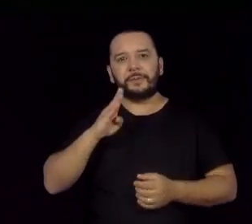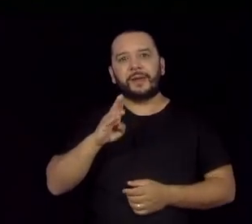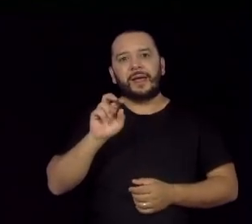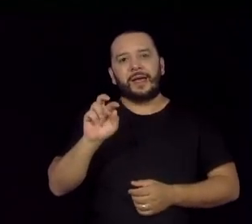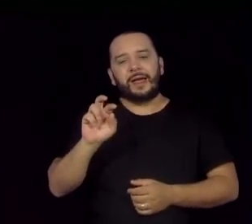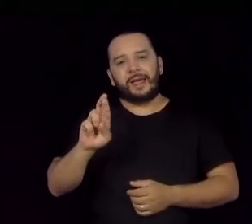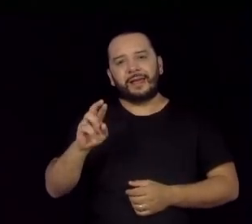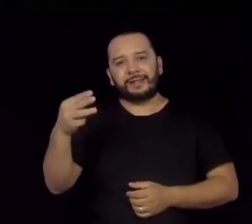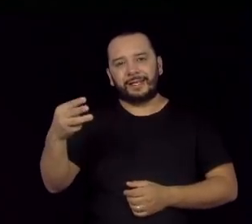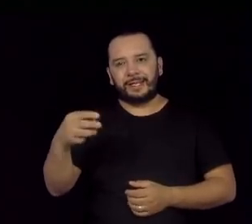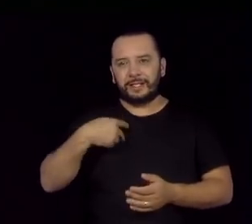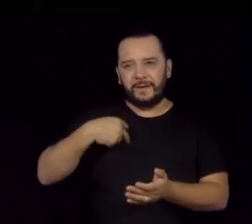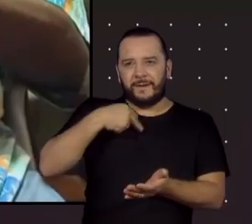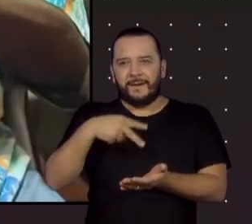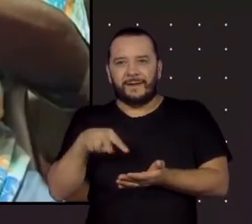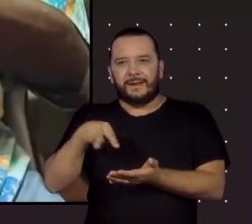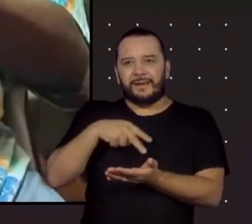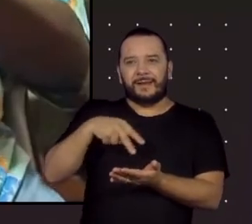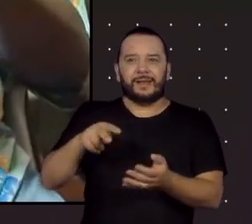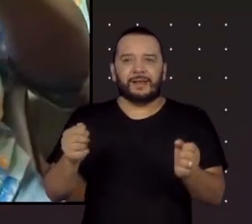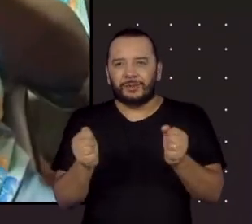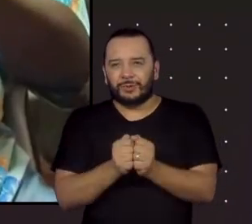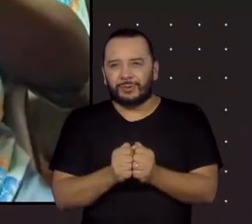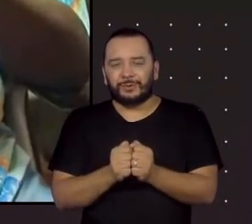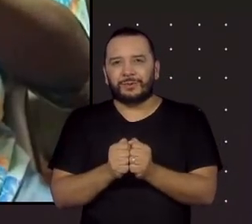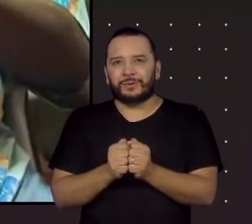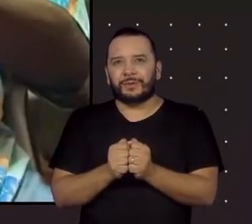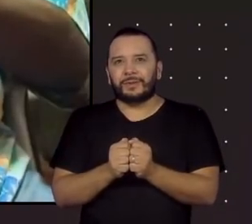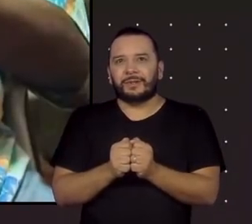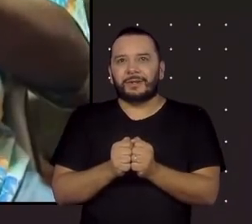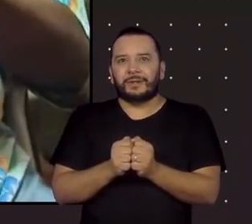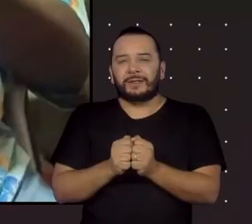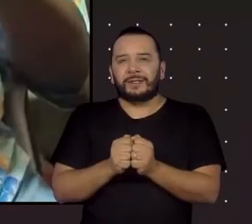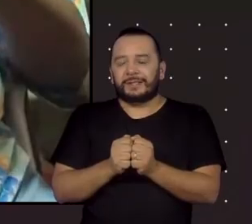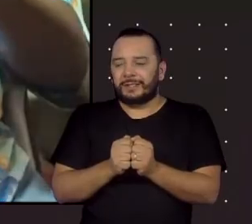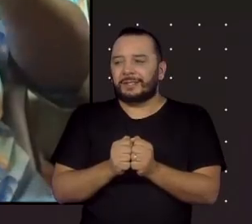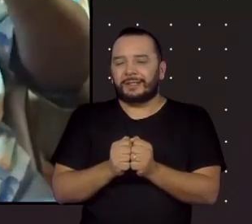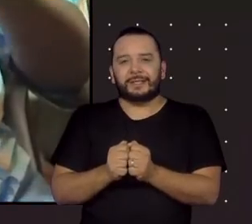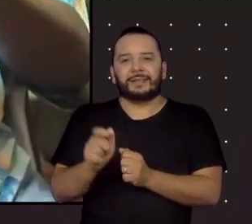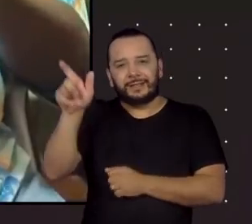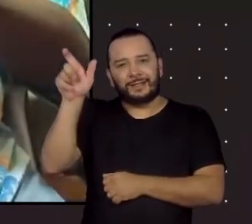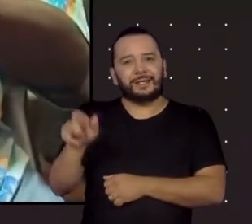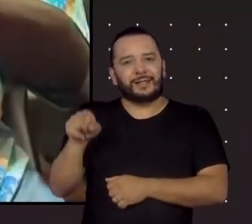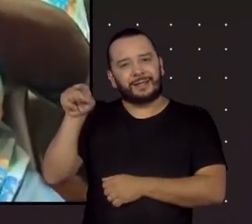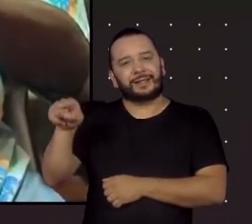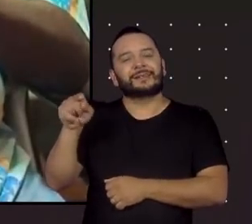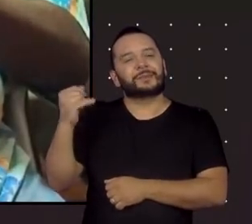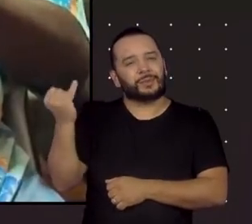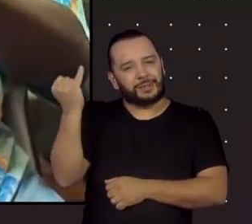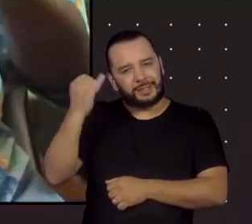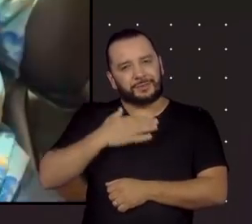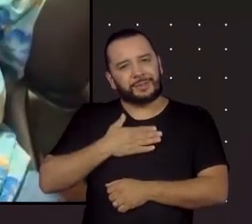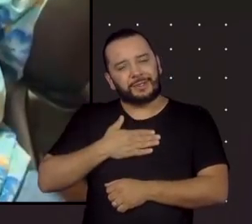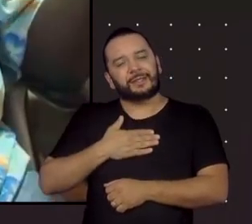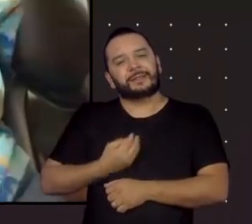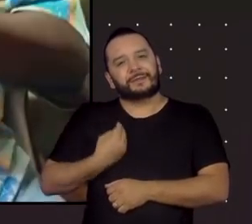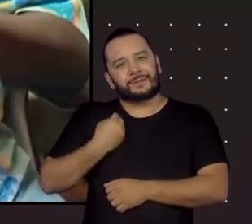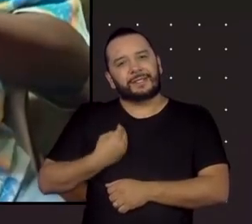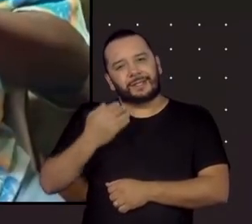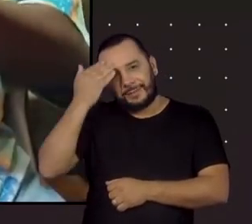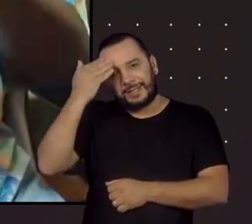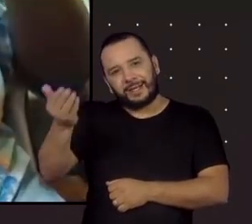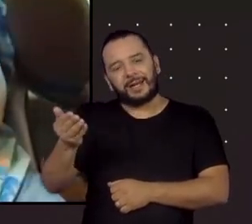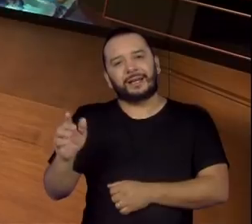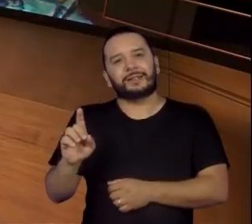sabia fazer. E esse cara é muito importante na minha vida, e eu agradeço muito,